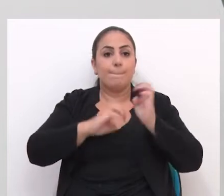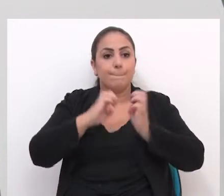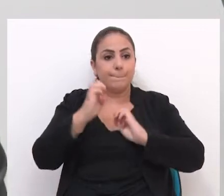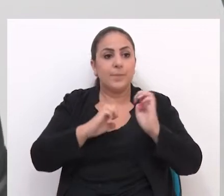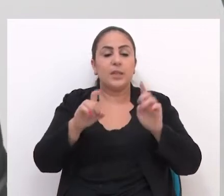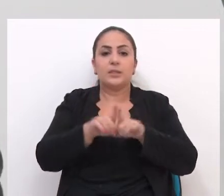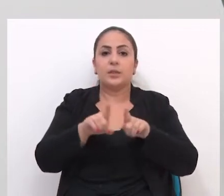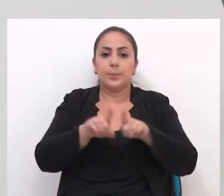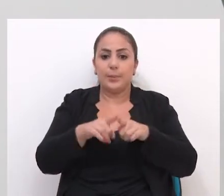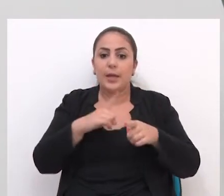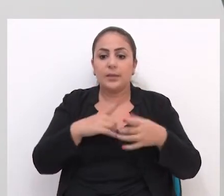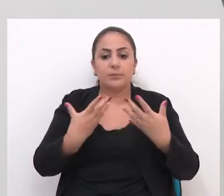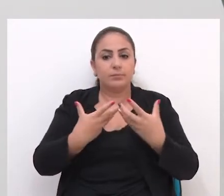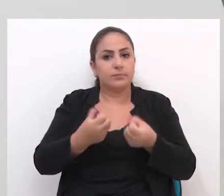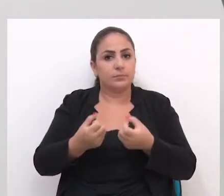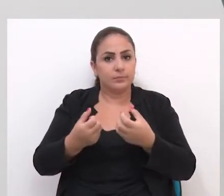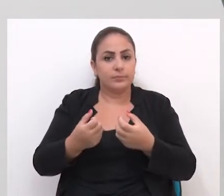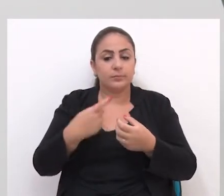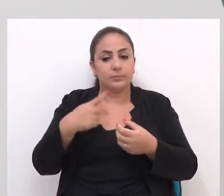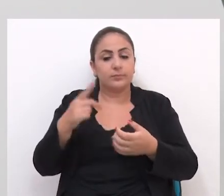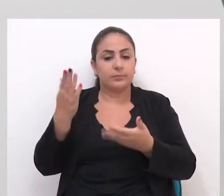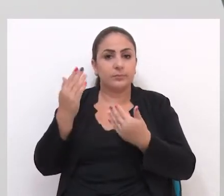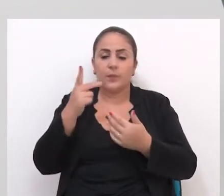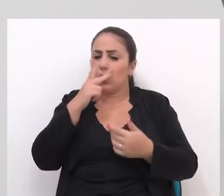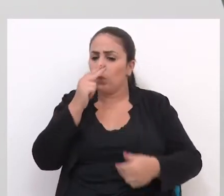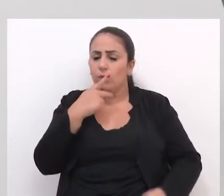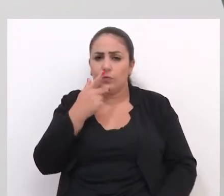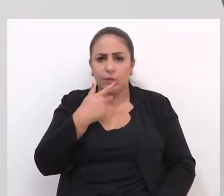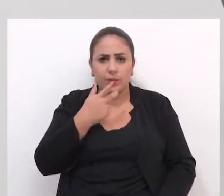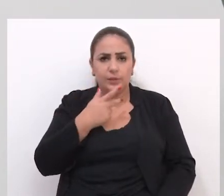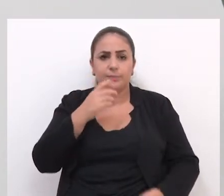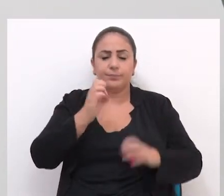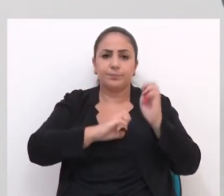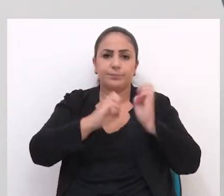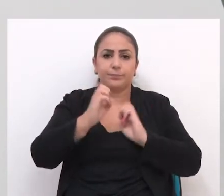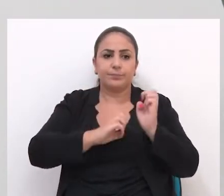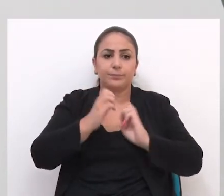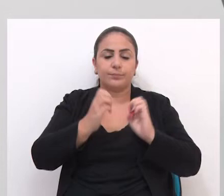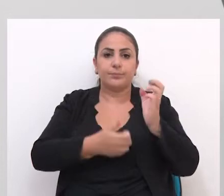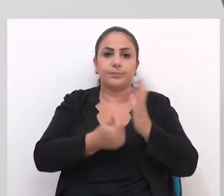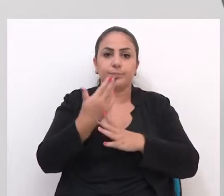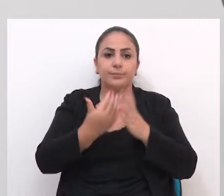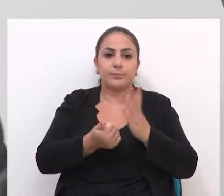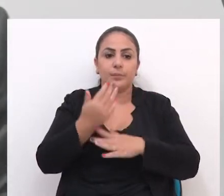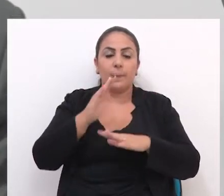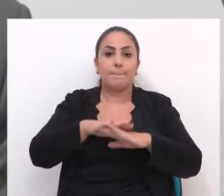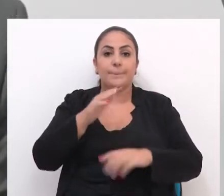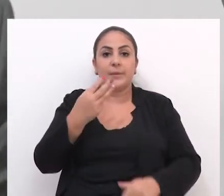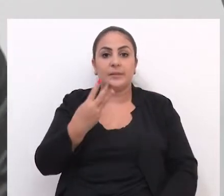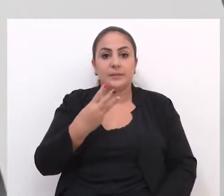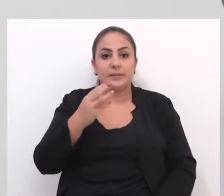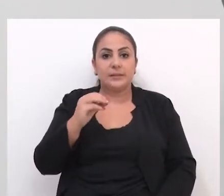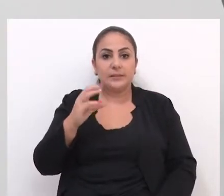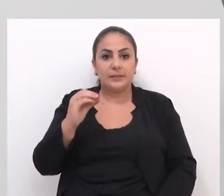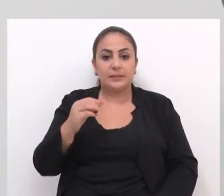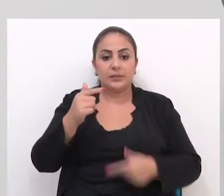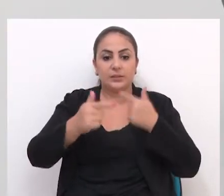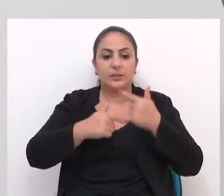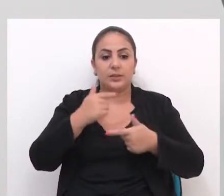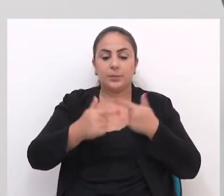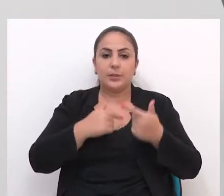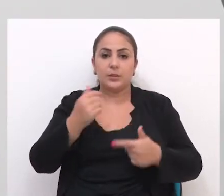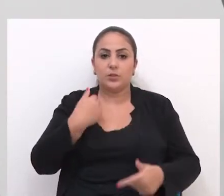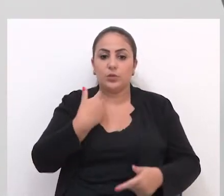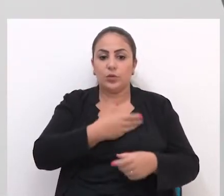da empresa também ter aceitado esta homenagem. Como digo, é uma empresa que gera mais de 300